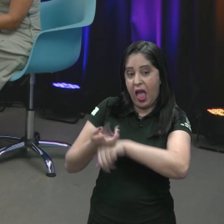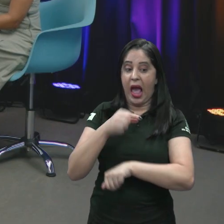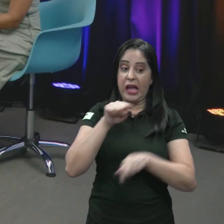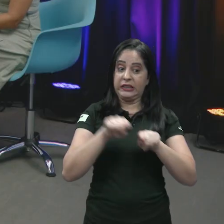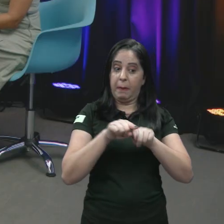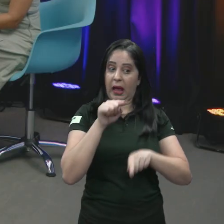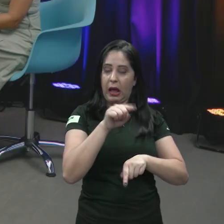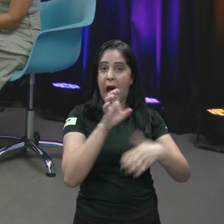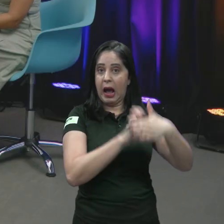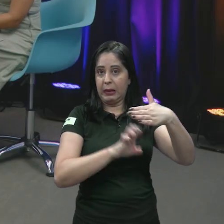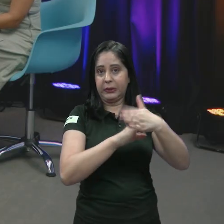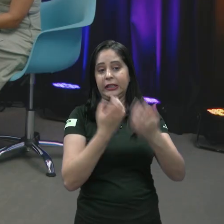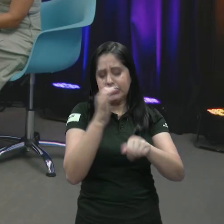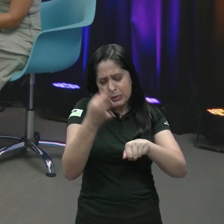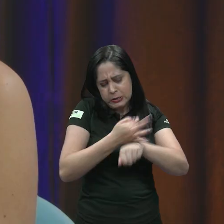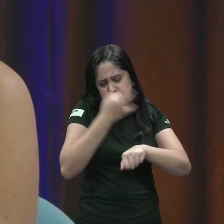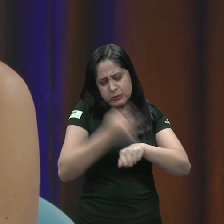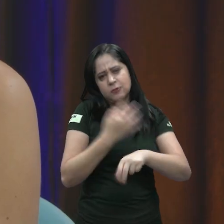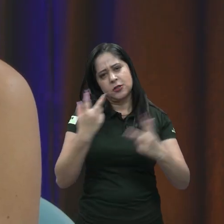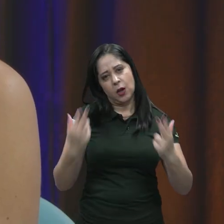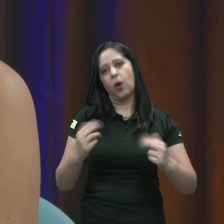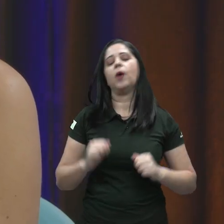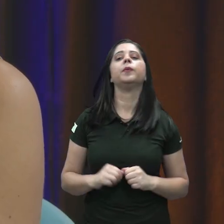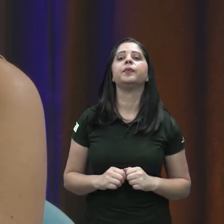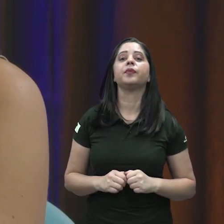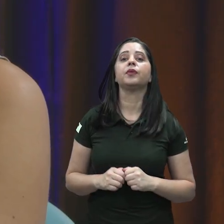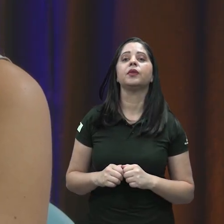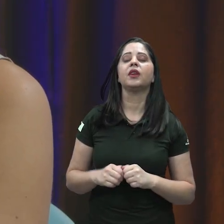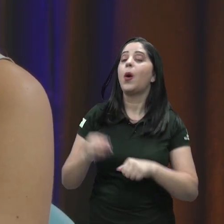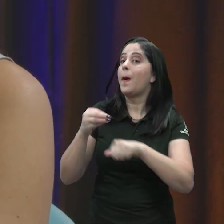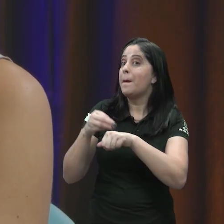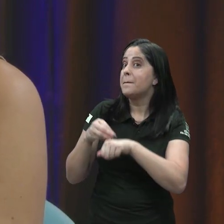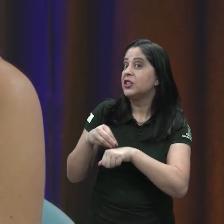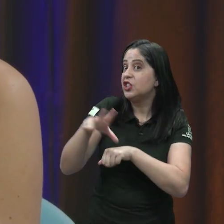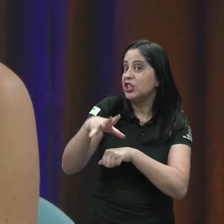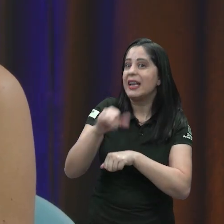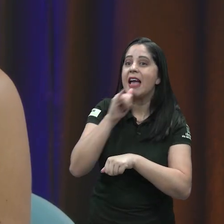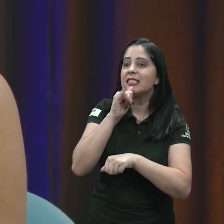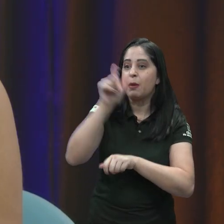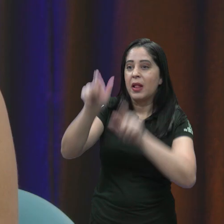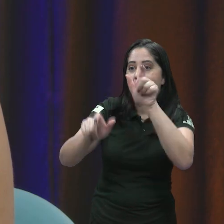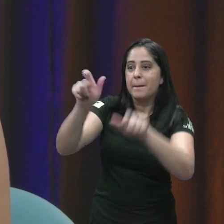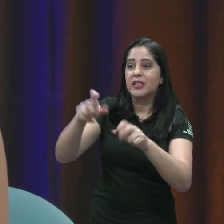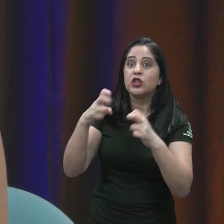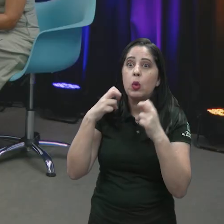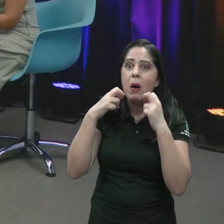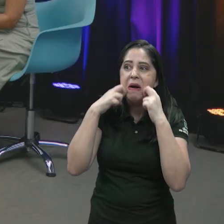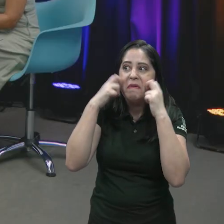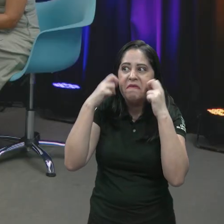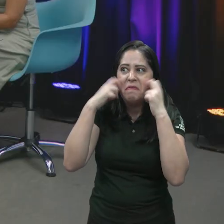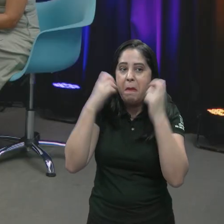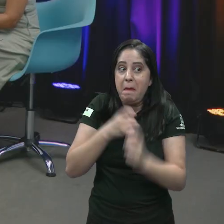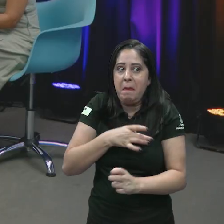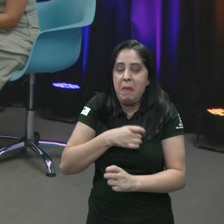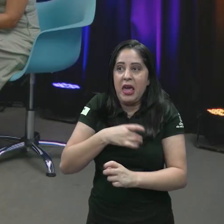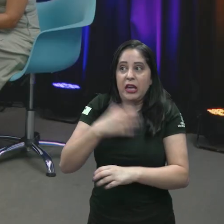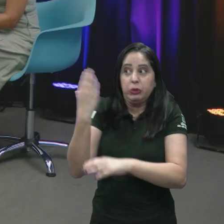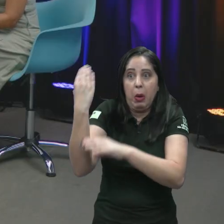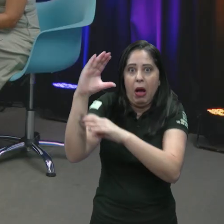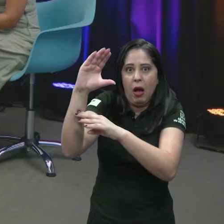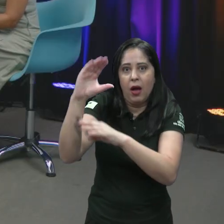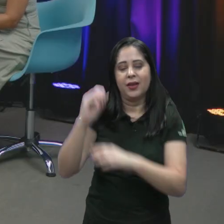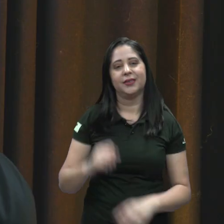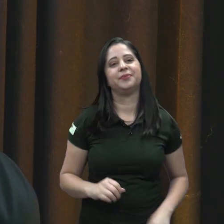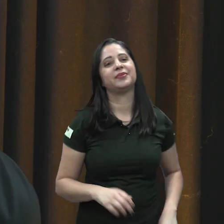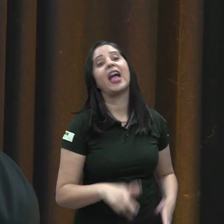entender, né? E que dica você daria para quem tem medo de se expor nas plataformas digitais? Na verdade, o